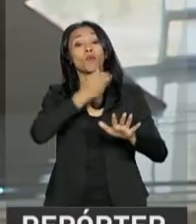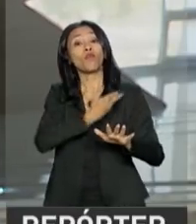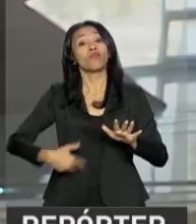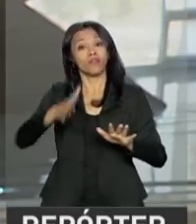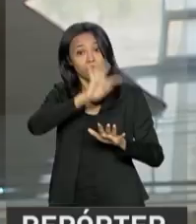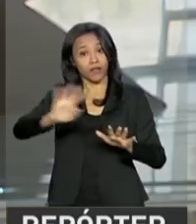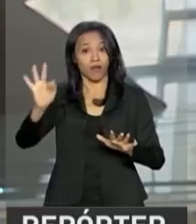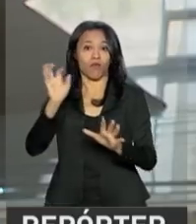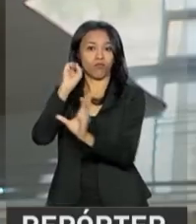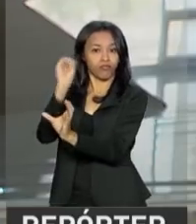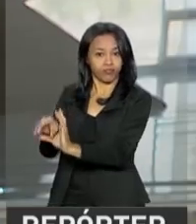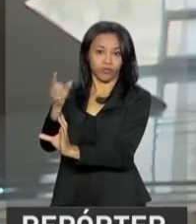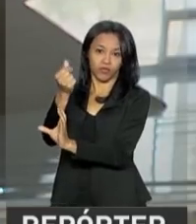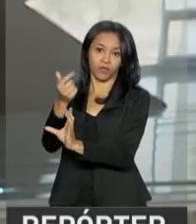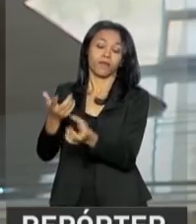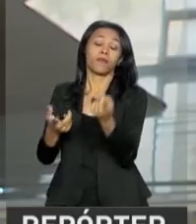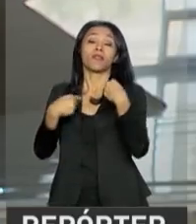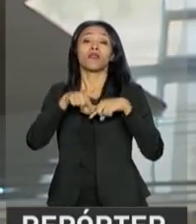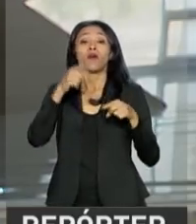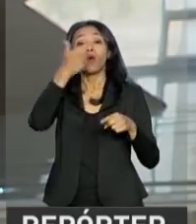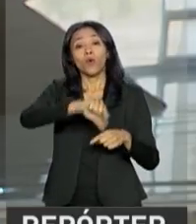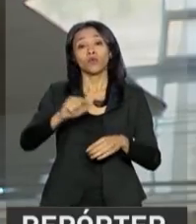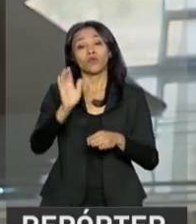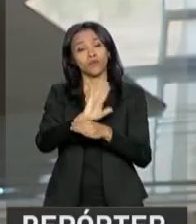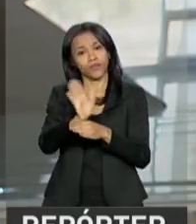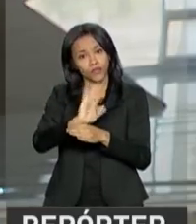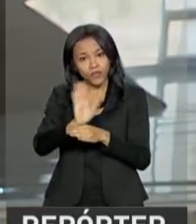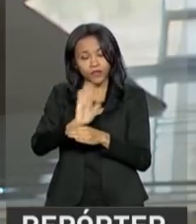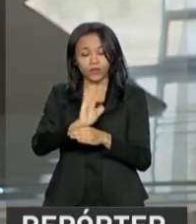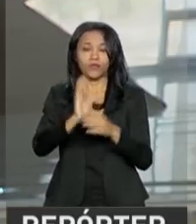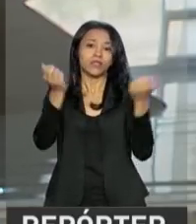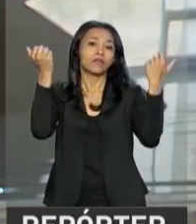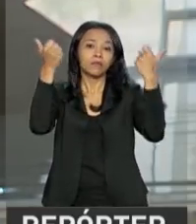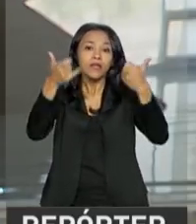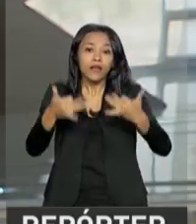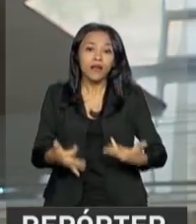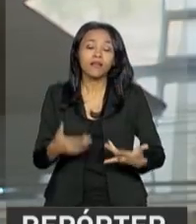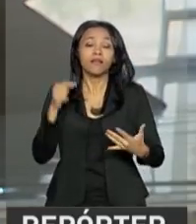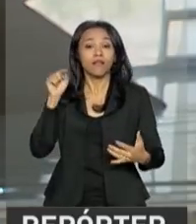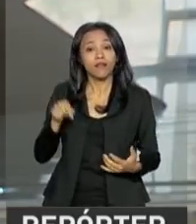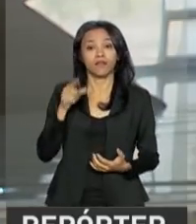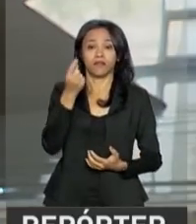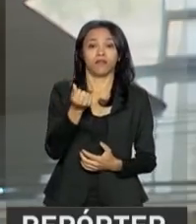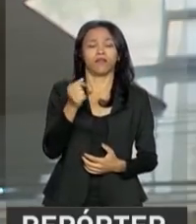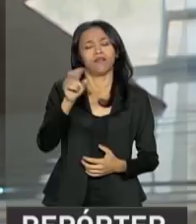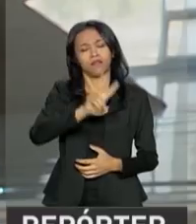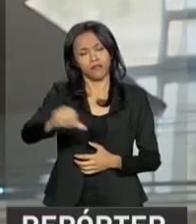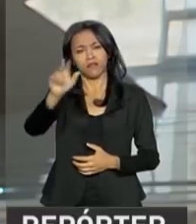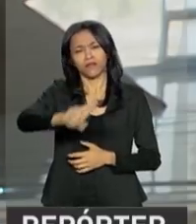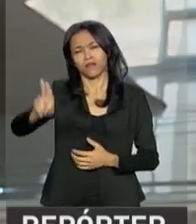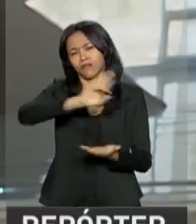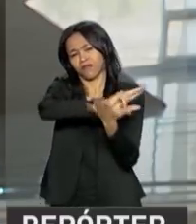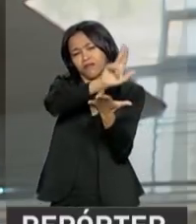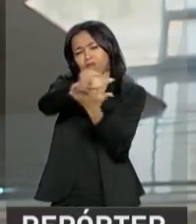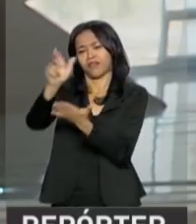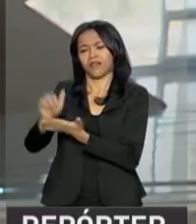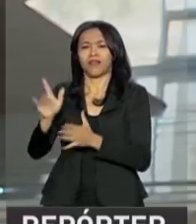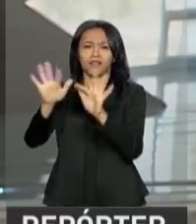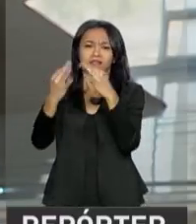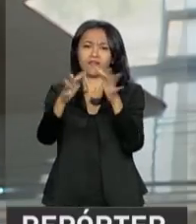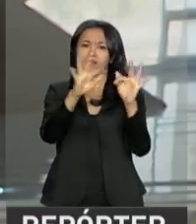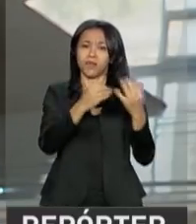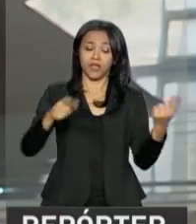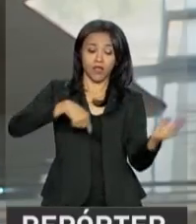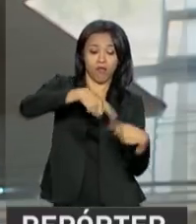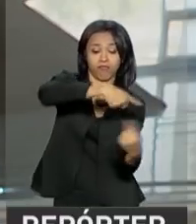divulgou um vídeo em que destaca que os recursos vão ajudar a milhares de famílias e também movimentar a